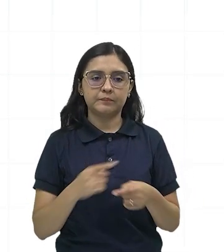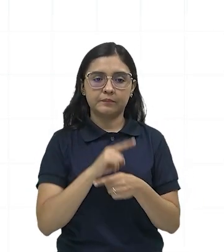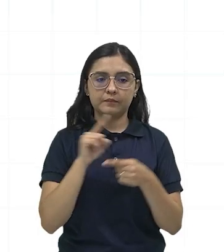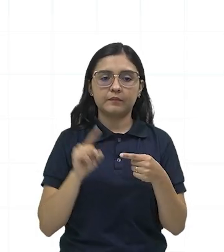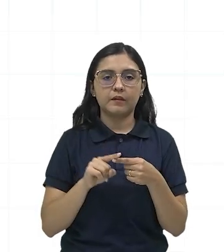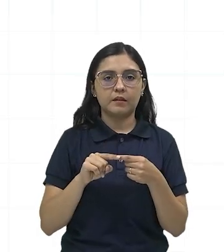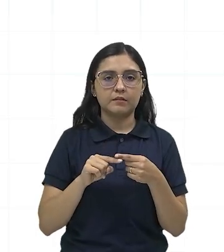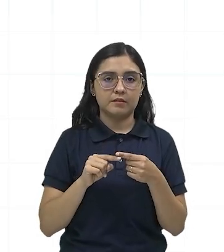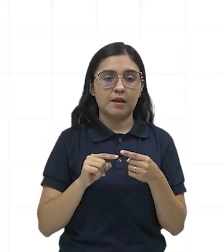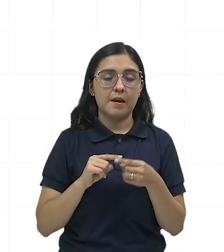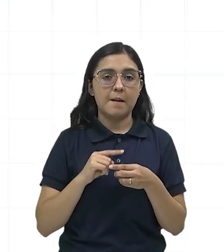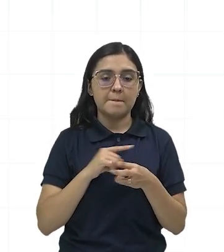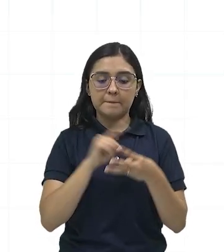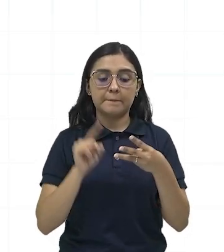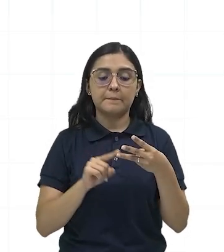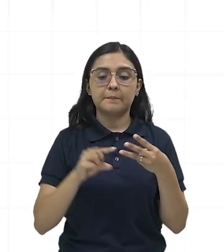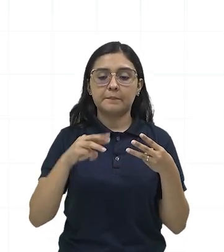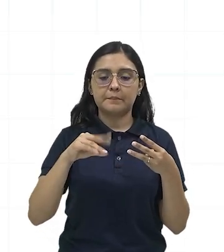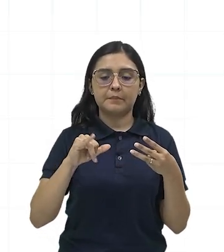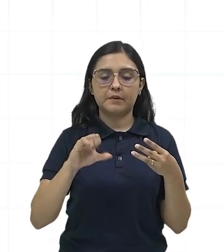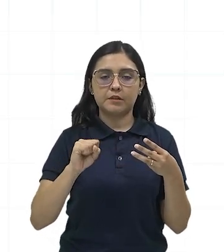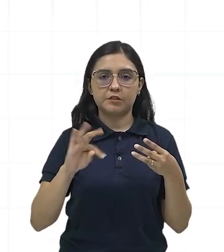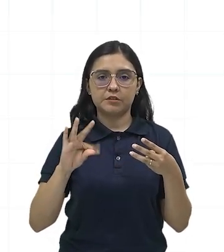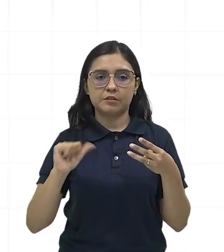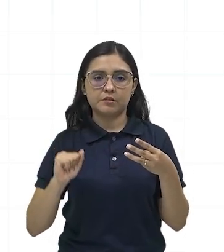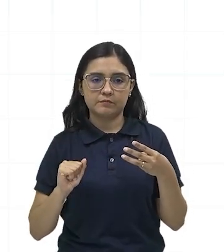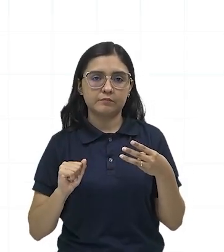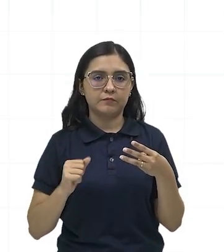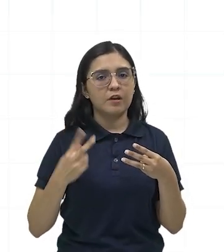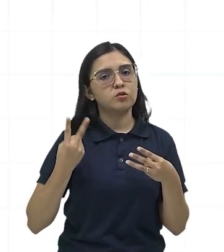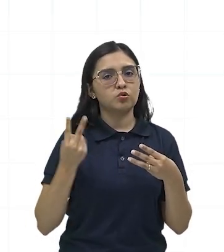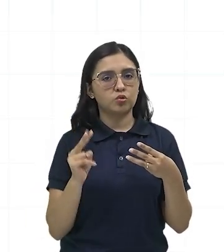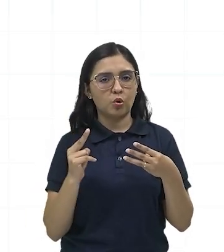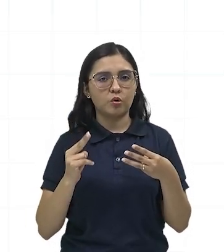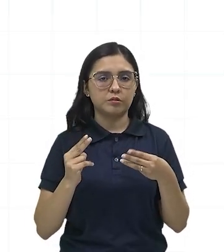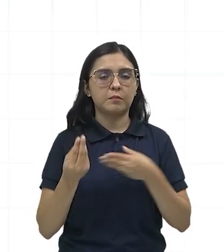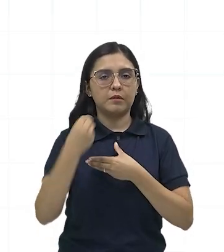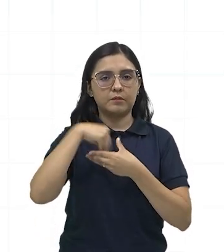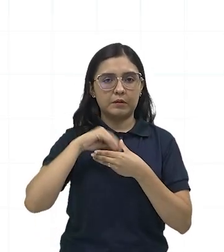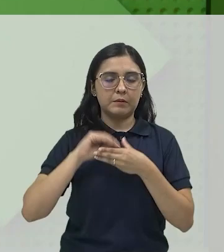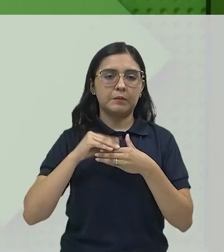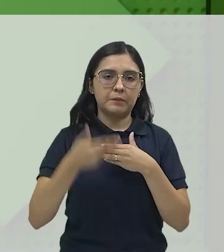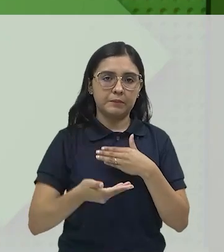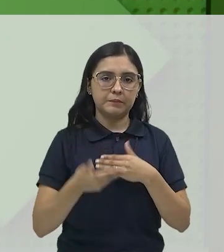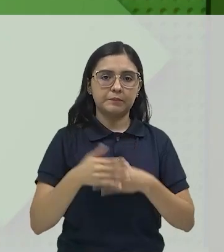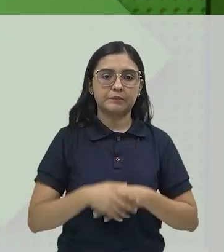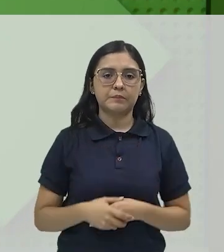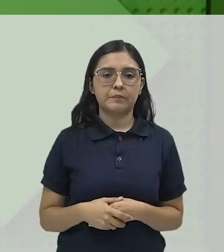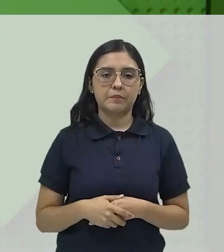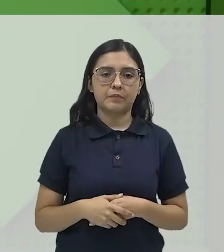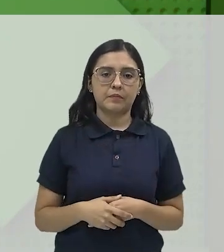como mistas são aquelas que fazem tanto um como o outro. Tanto fazem